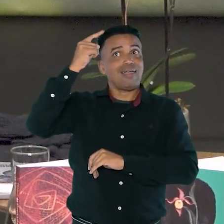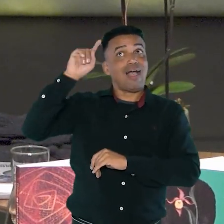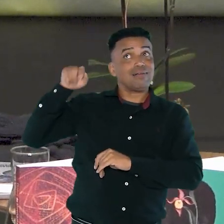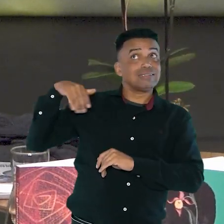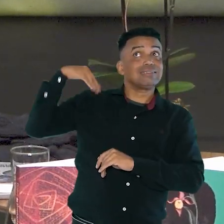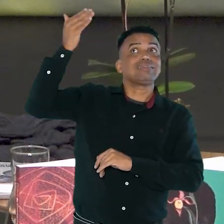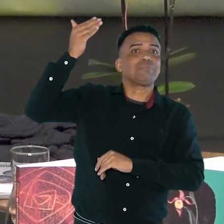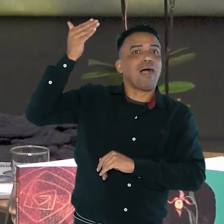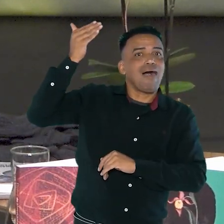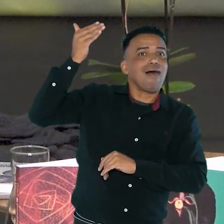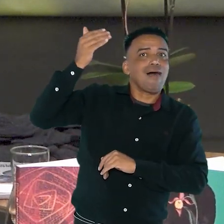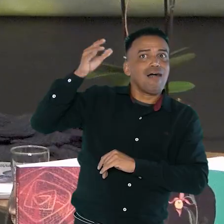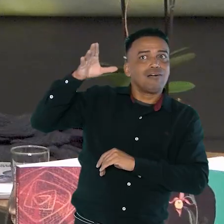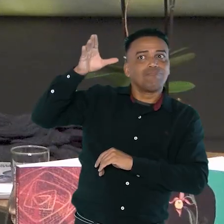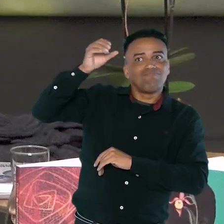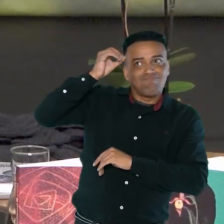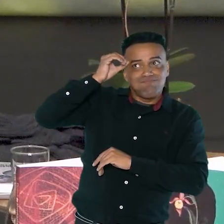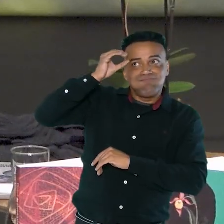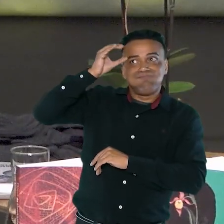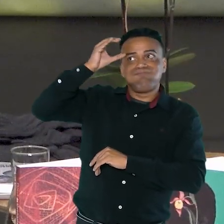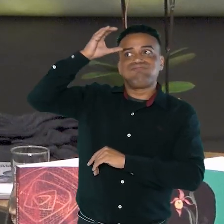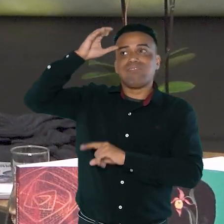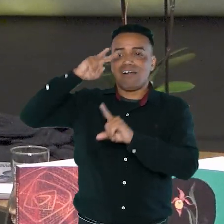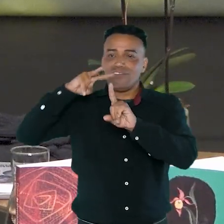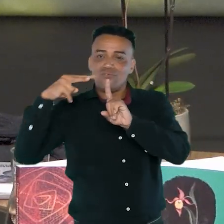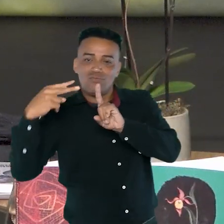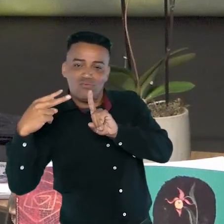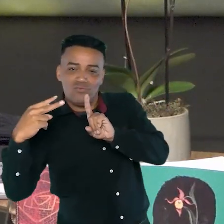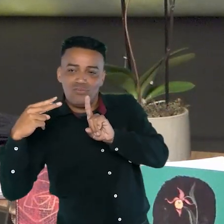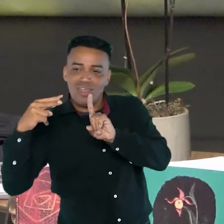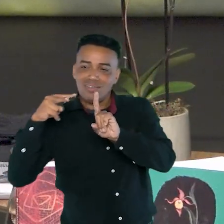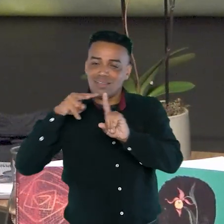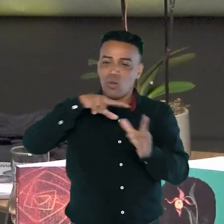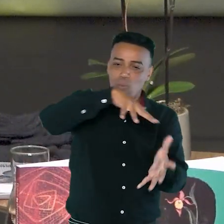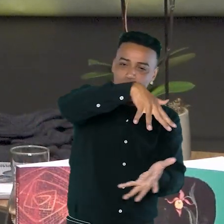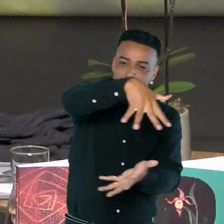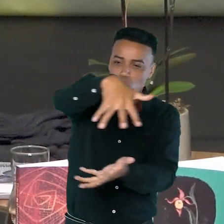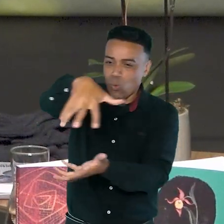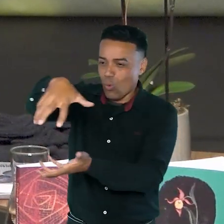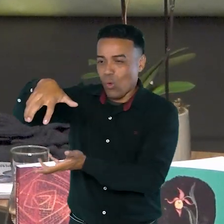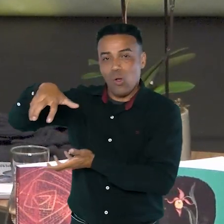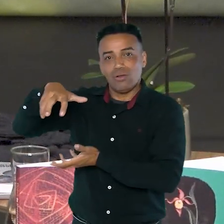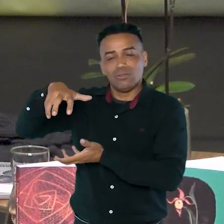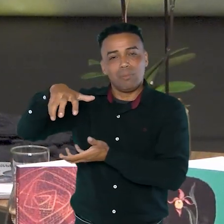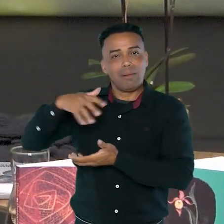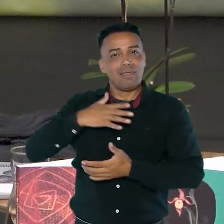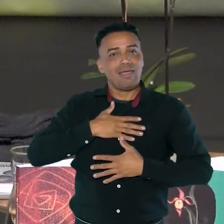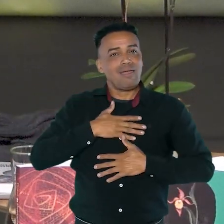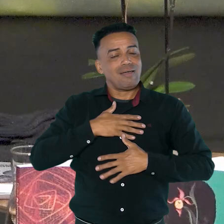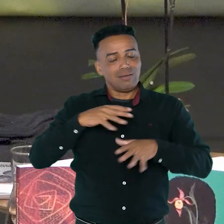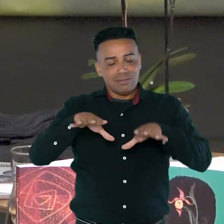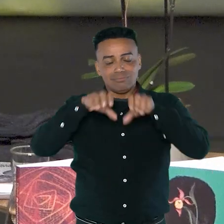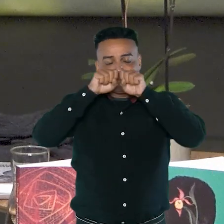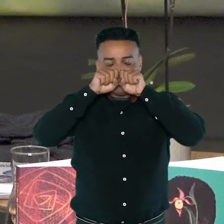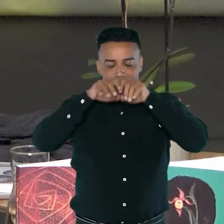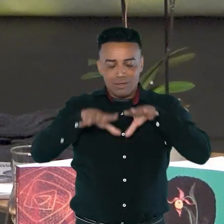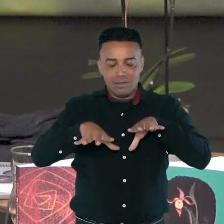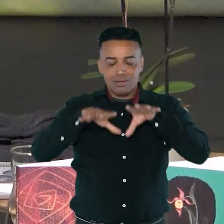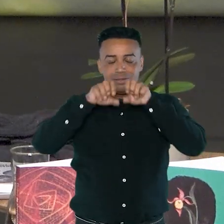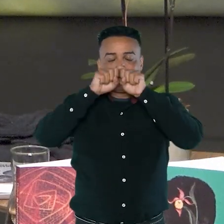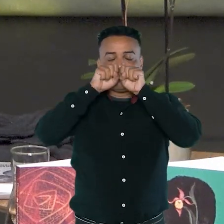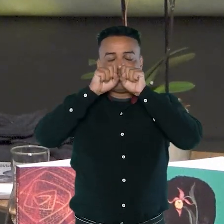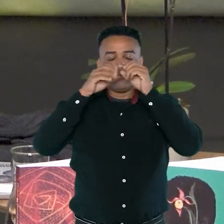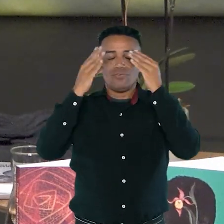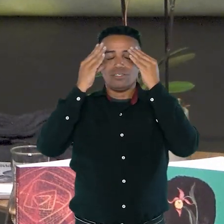das nuvens, que é o conhecimento de todo mundo que está aqui. Então, o meu barato é respirar, fechar os